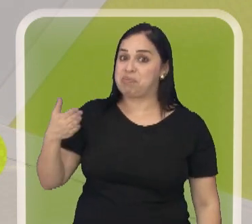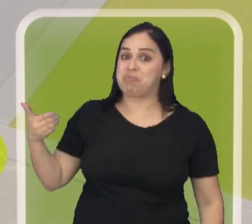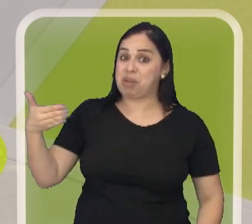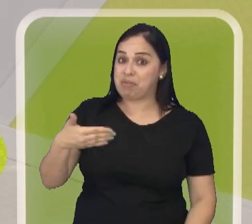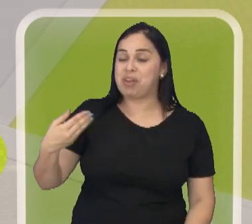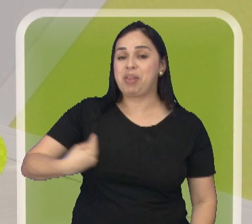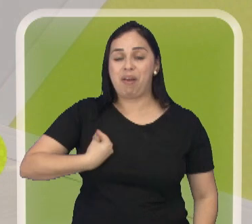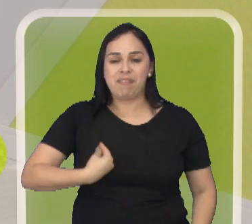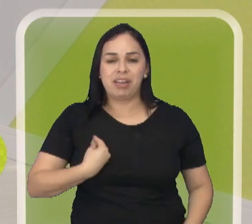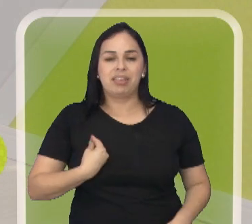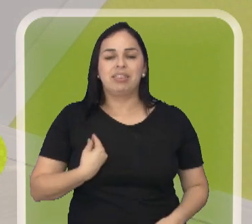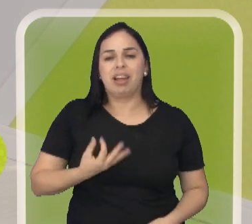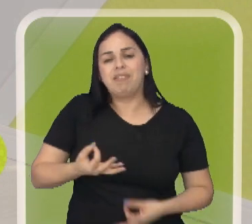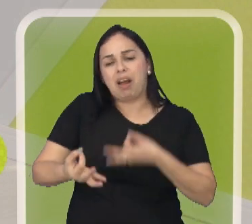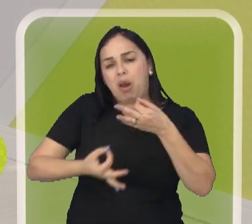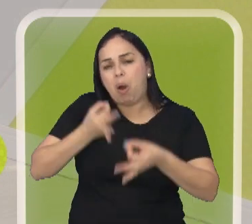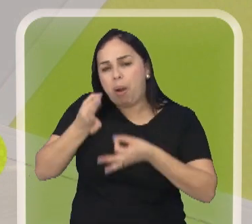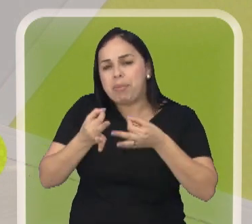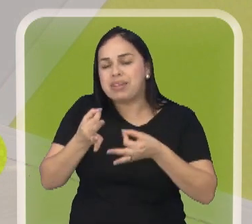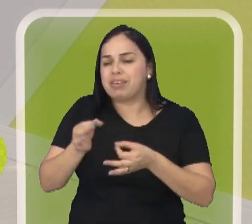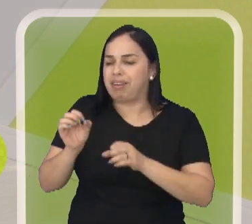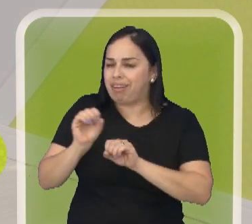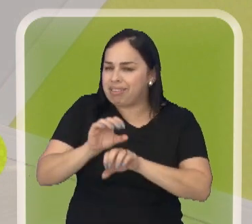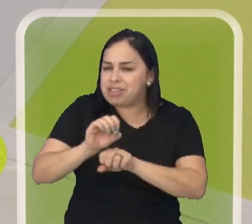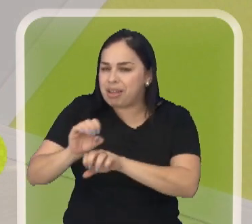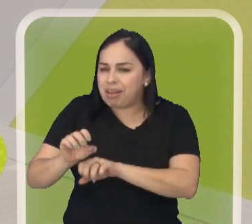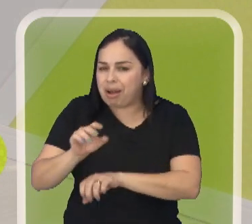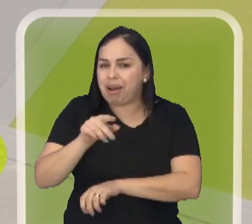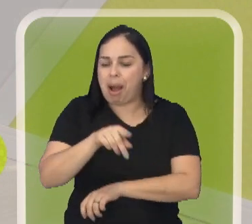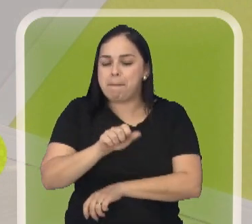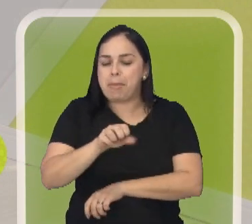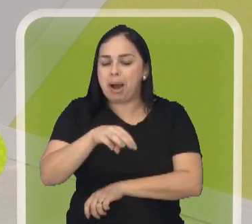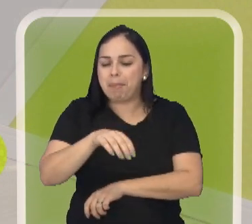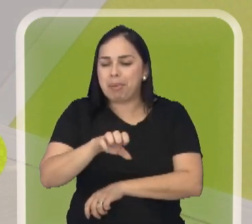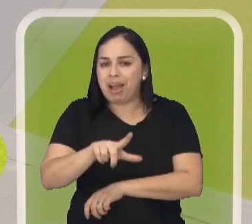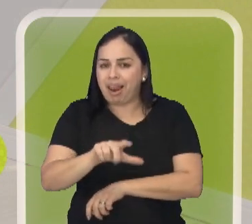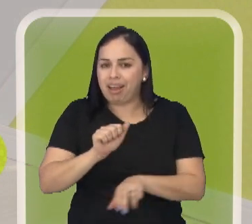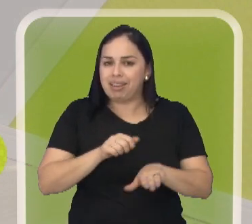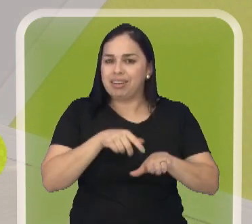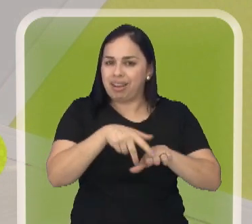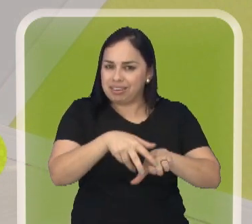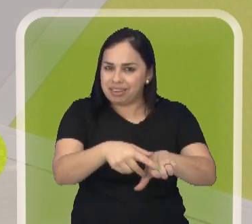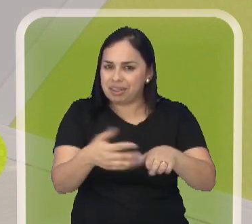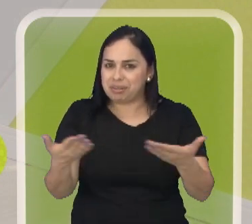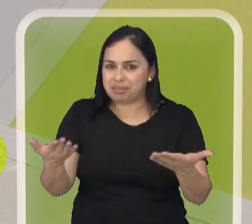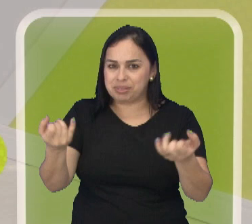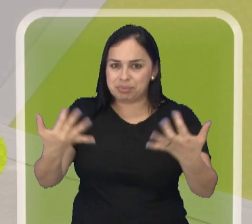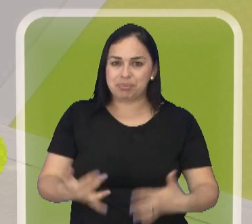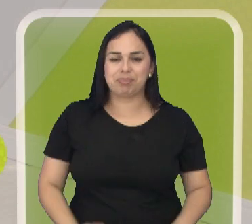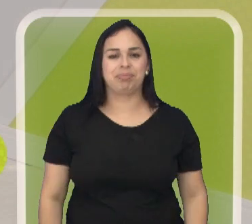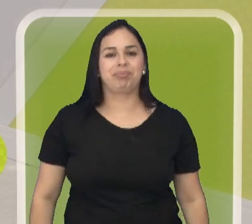evento e falou se foi ele mesmo que ensinou a Pamela Rosa a andar de skate. Diz aí, Renato.